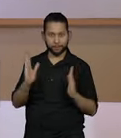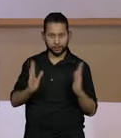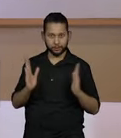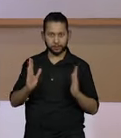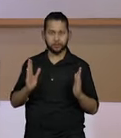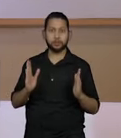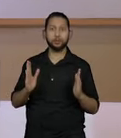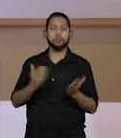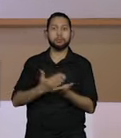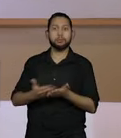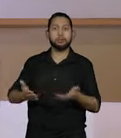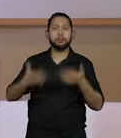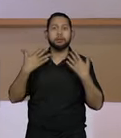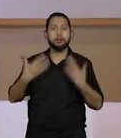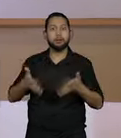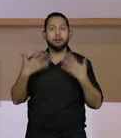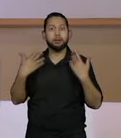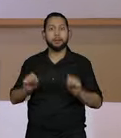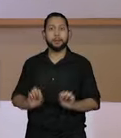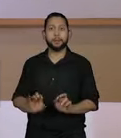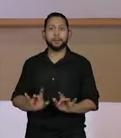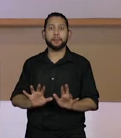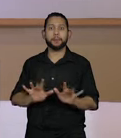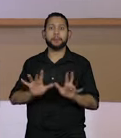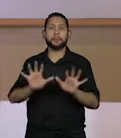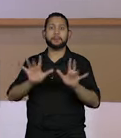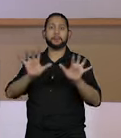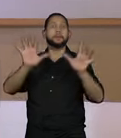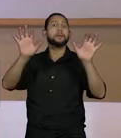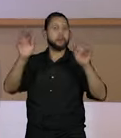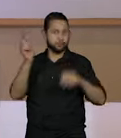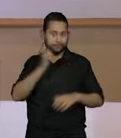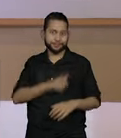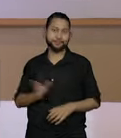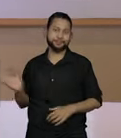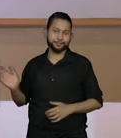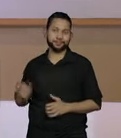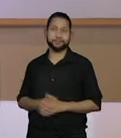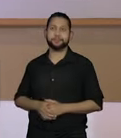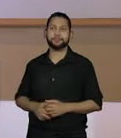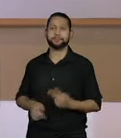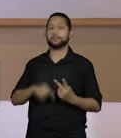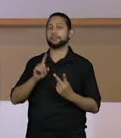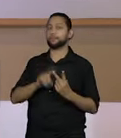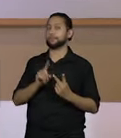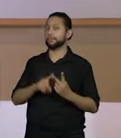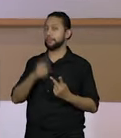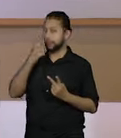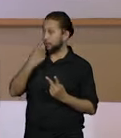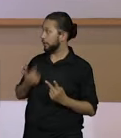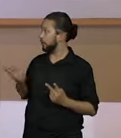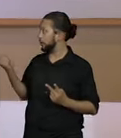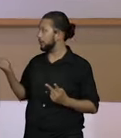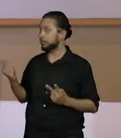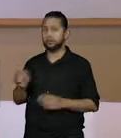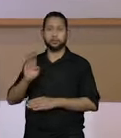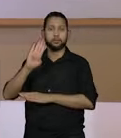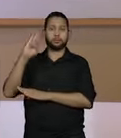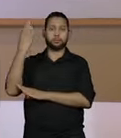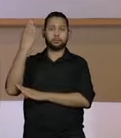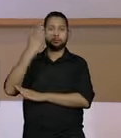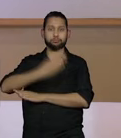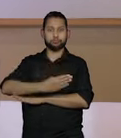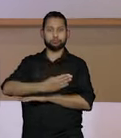agora de final de inverno. Temos essa outra imagem aqui, de uma